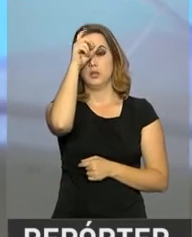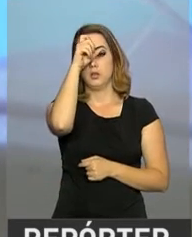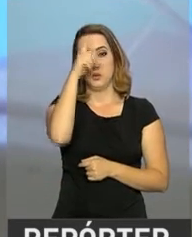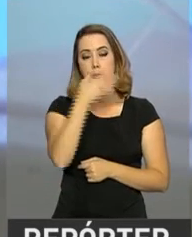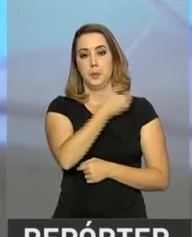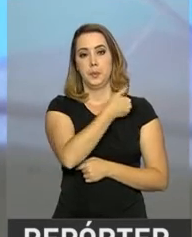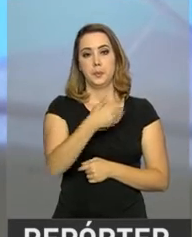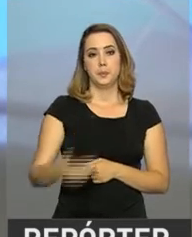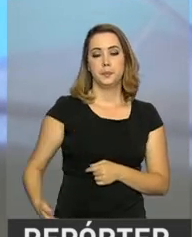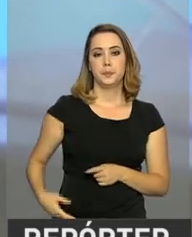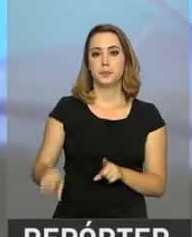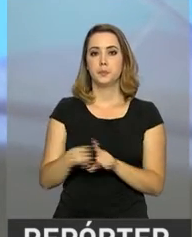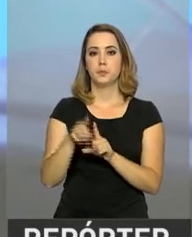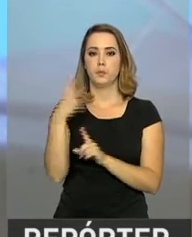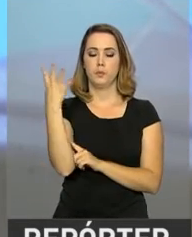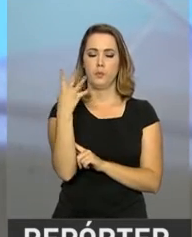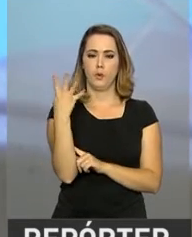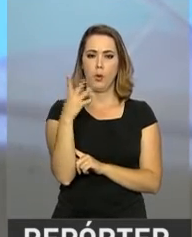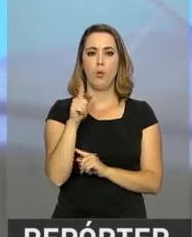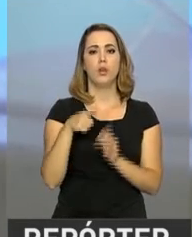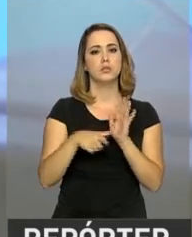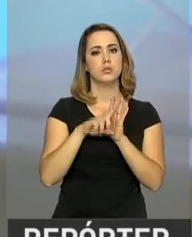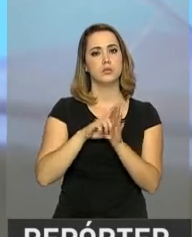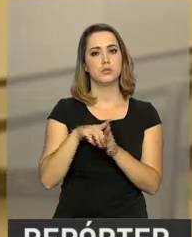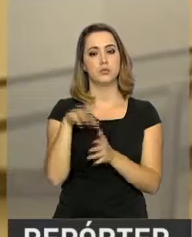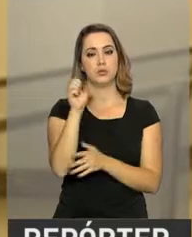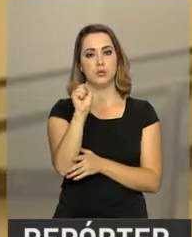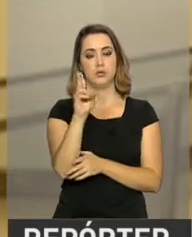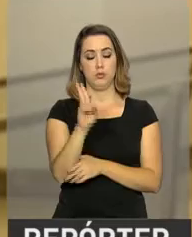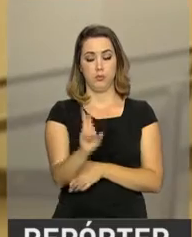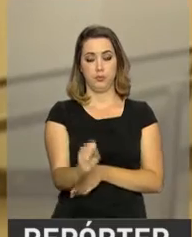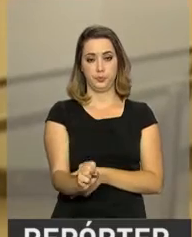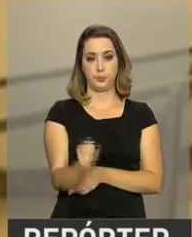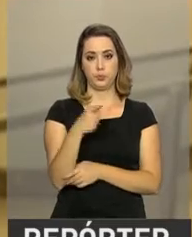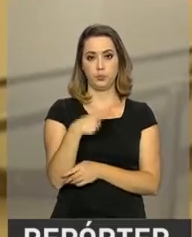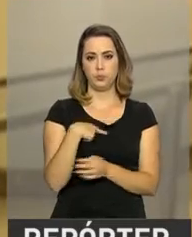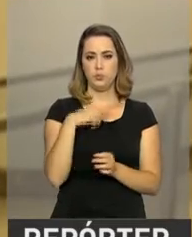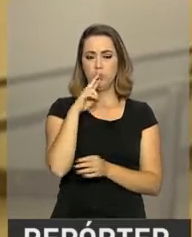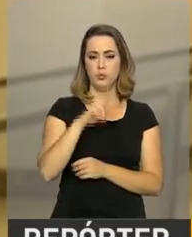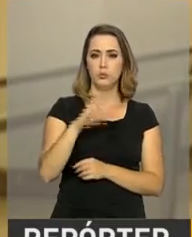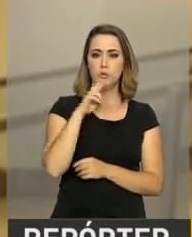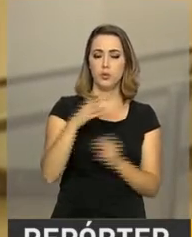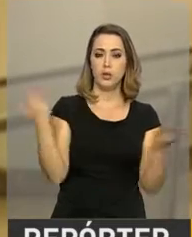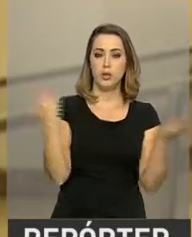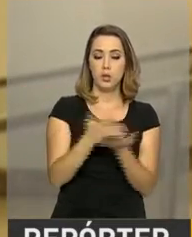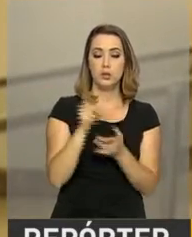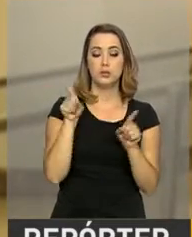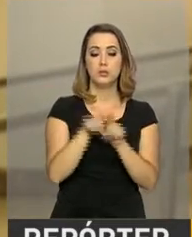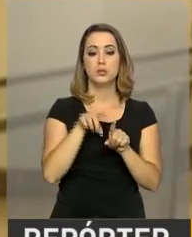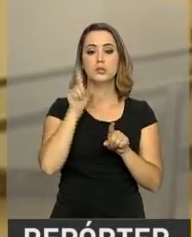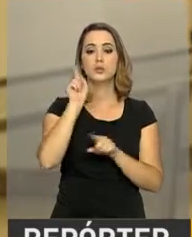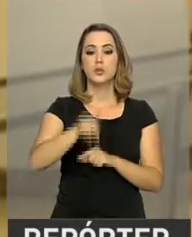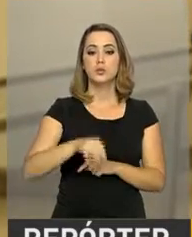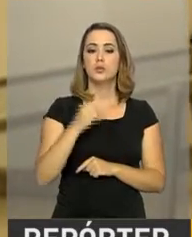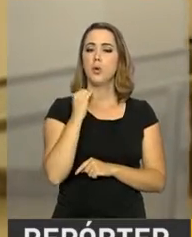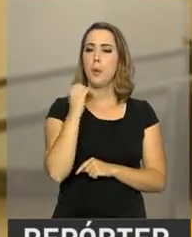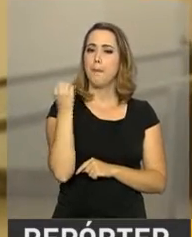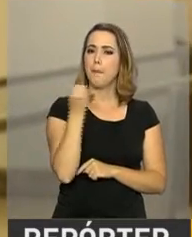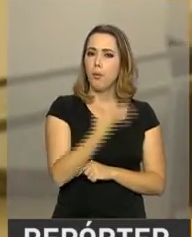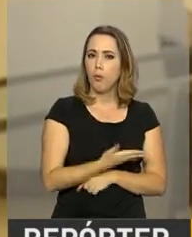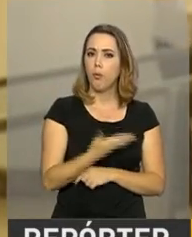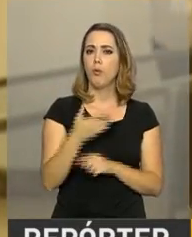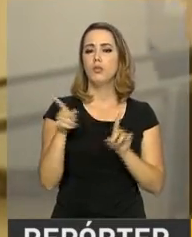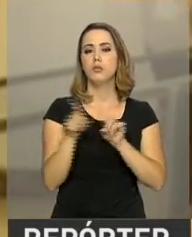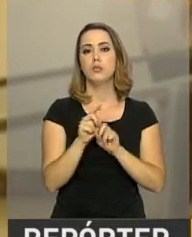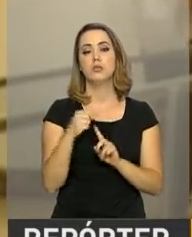eram ligados ao sus número que agora vai se expandir os resultados do projeto até o momento são muito satisfatórios